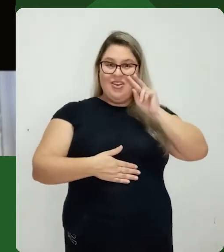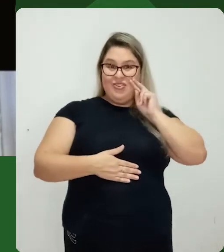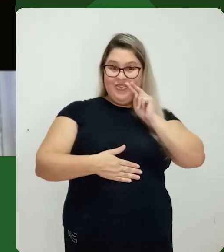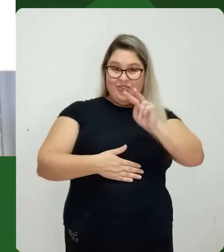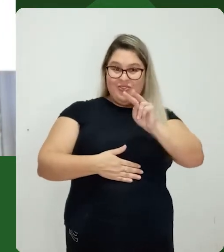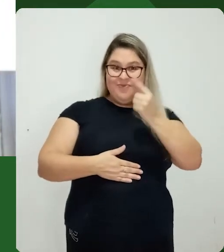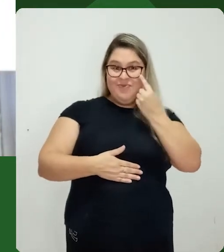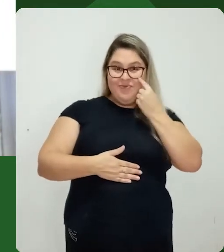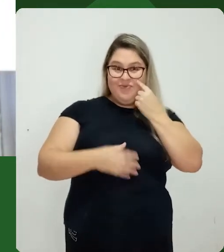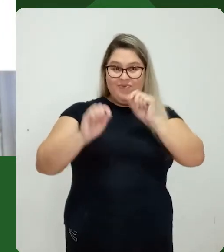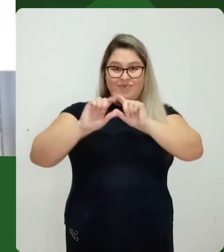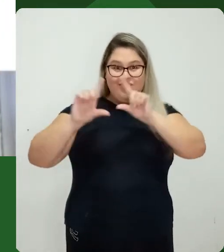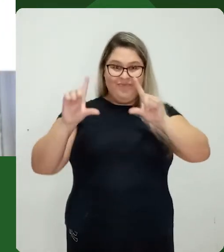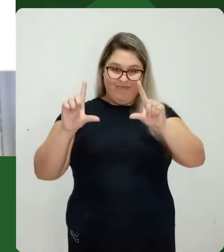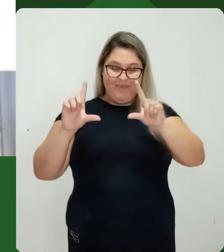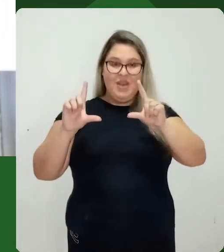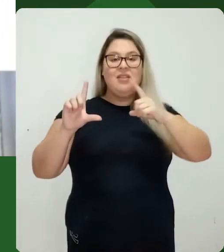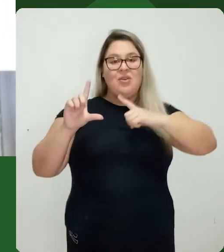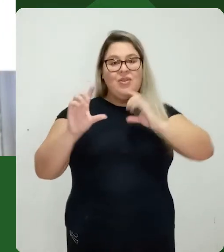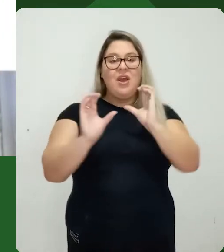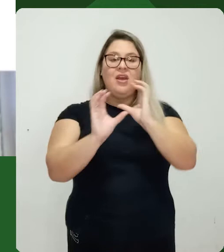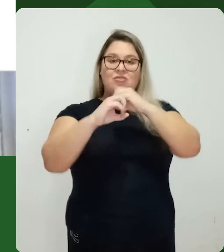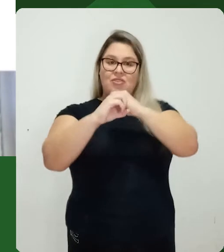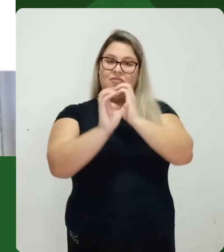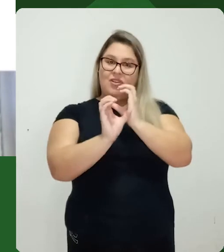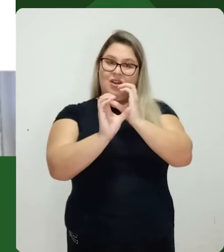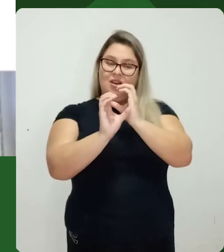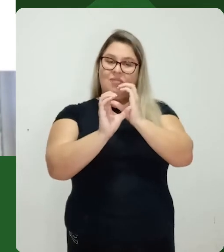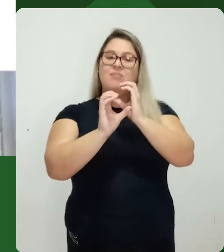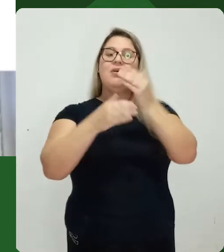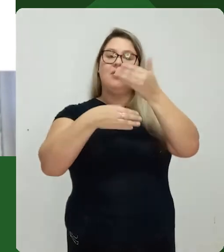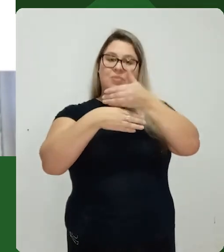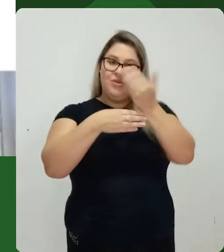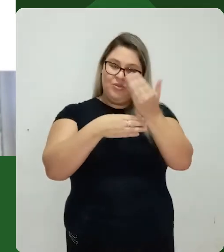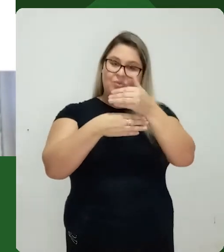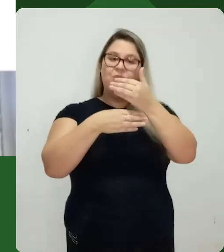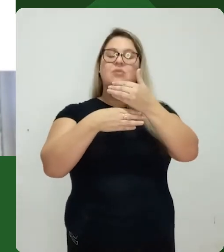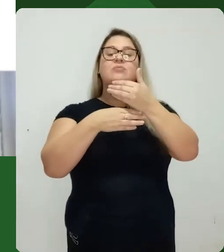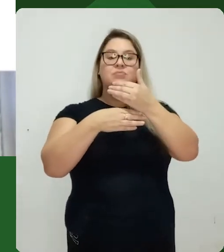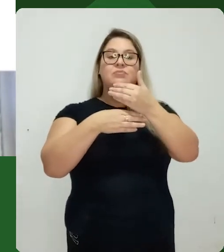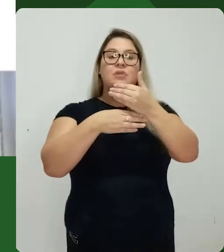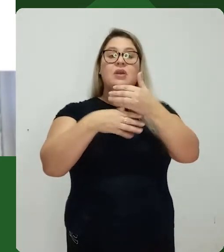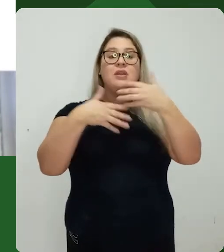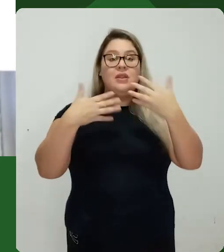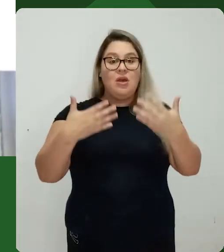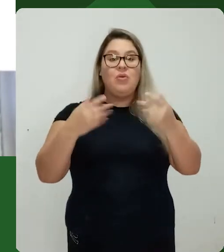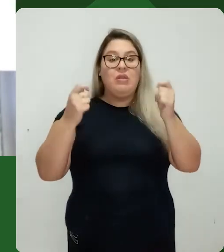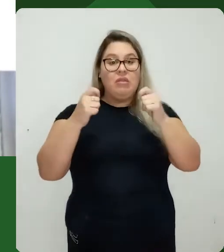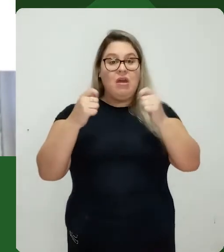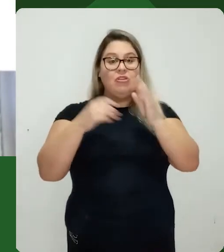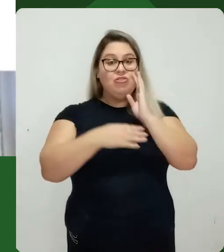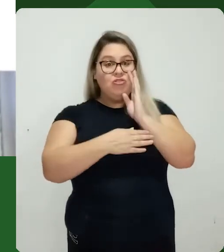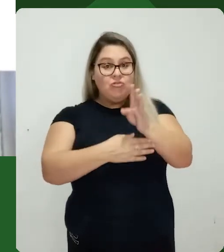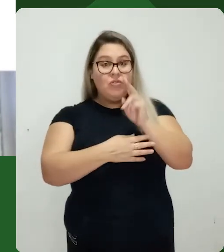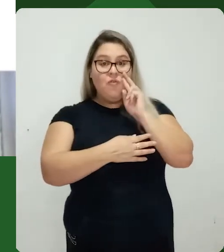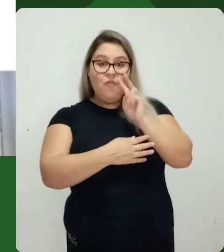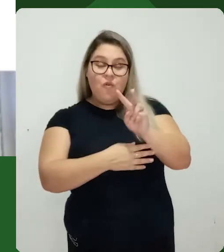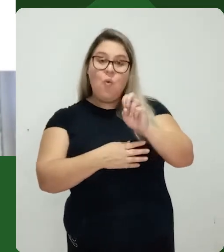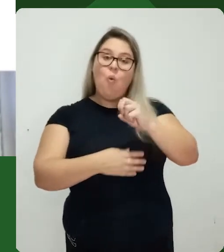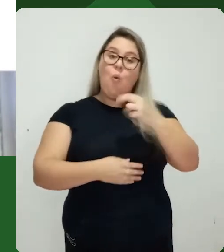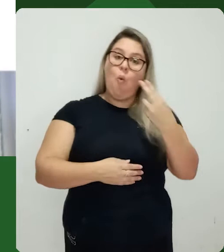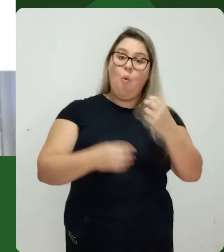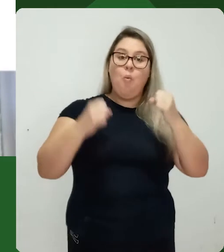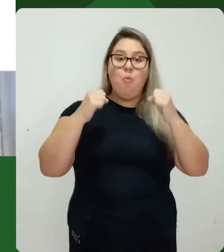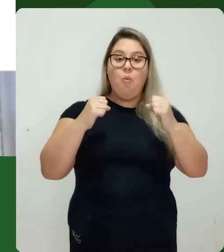óptico. E então passa, né, como eu falei, pelo diafragma, pelos elementos da lente, e ela pode ou subir diretamente para a